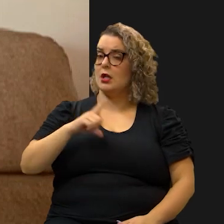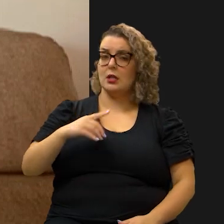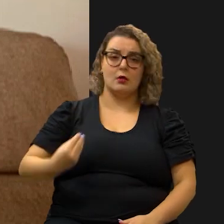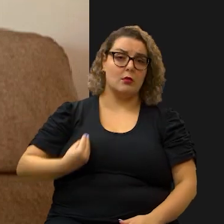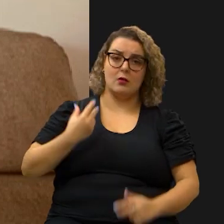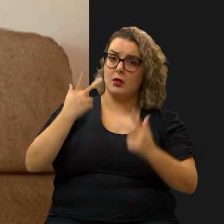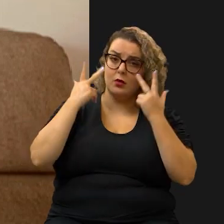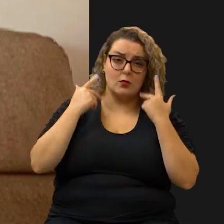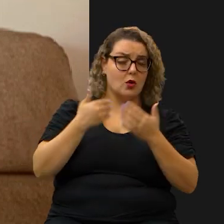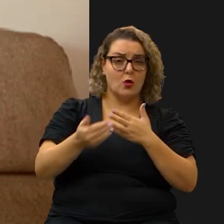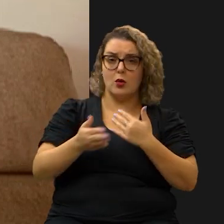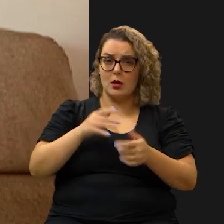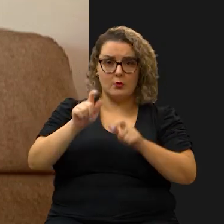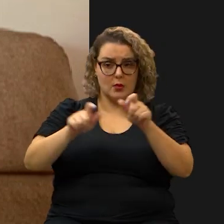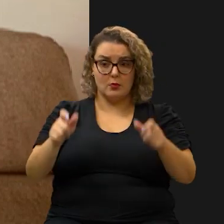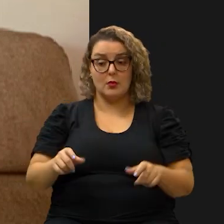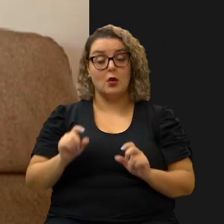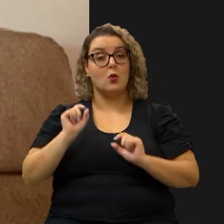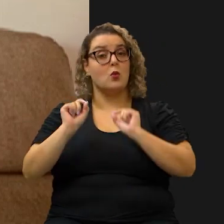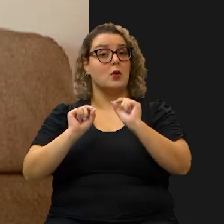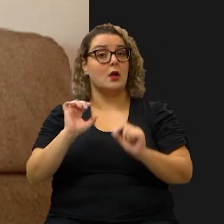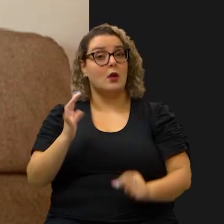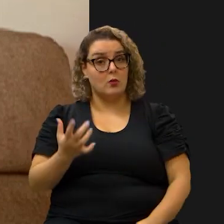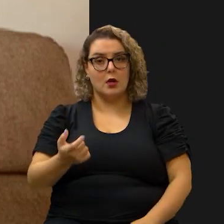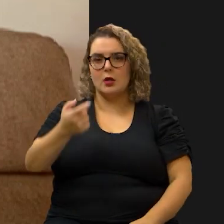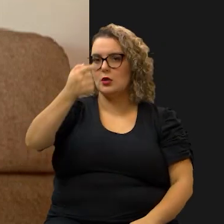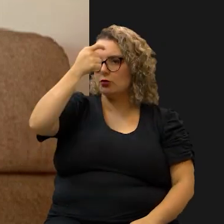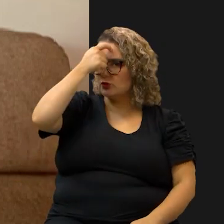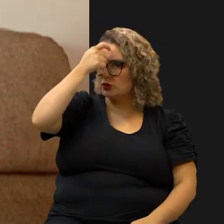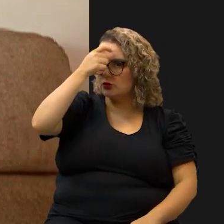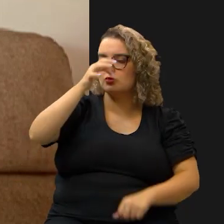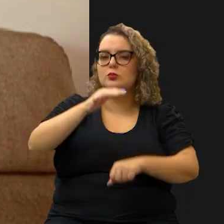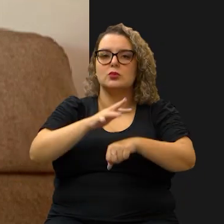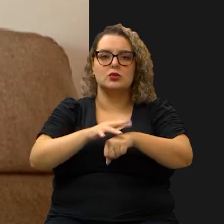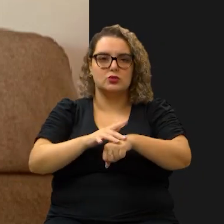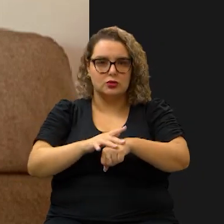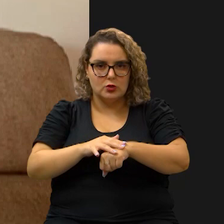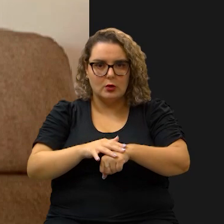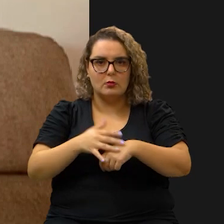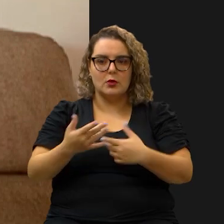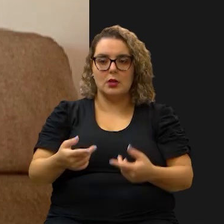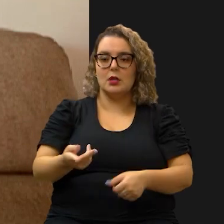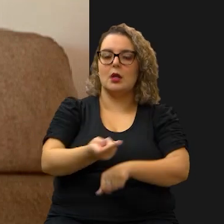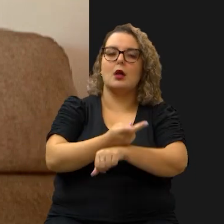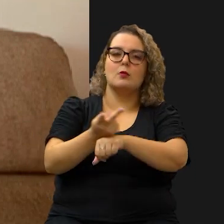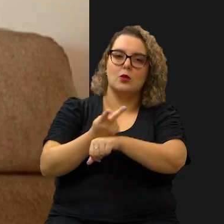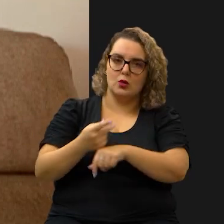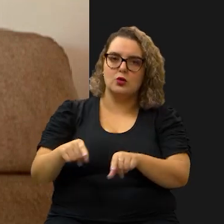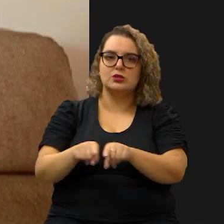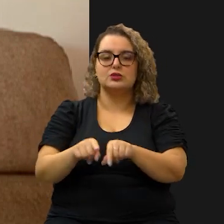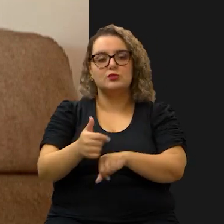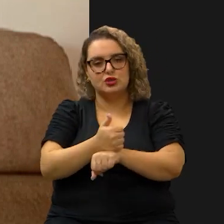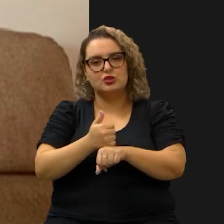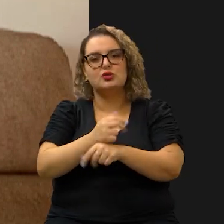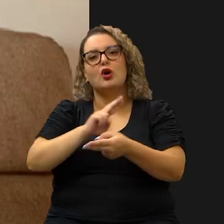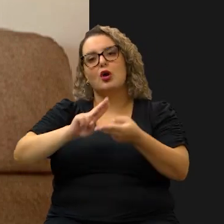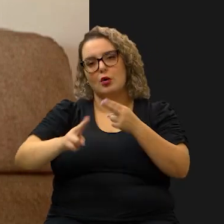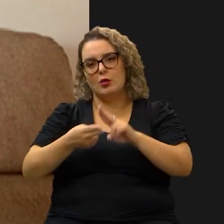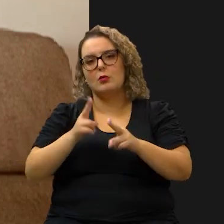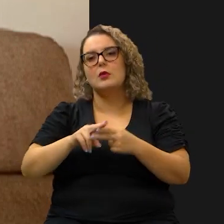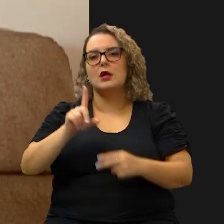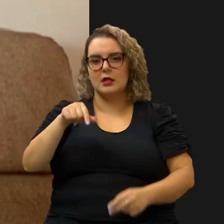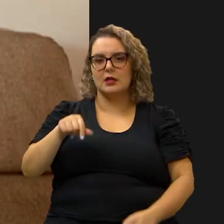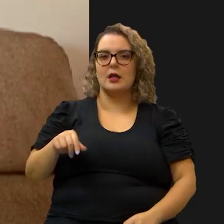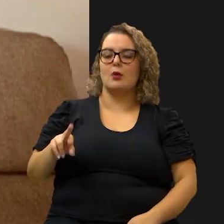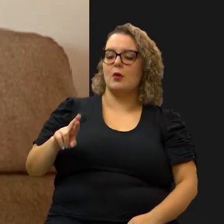ter uma vida normal como qualquer outra pessoa. A questão é a consciência sobre a doença e a procura de um profissional